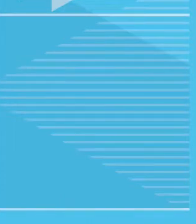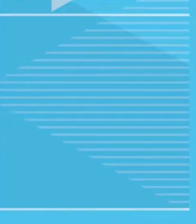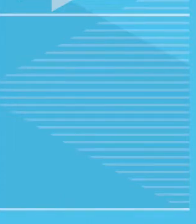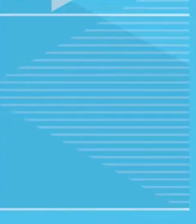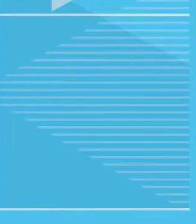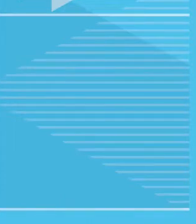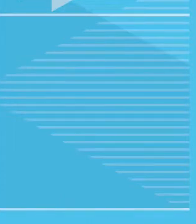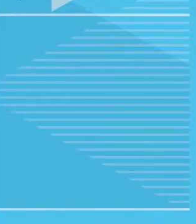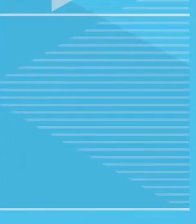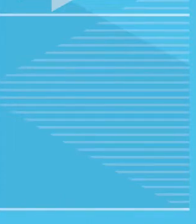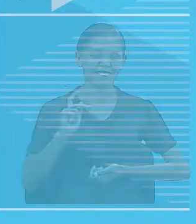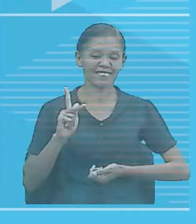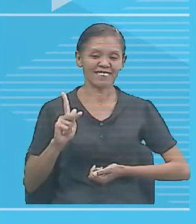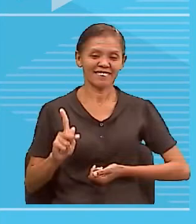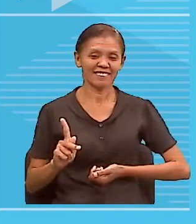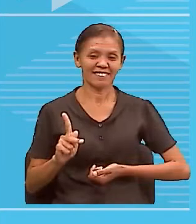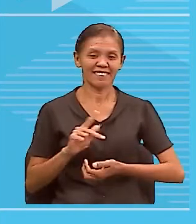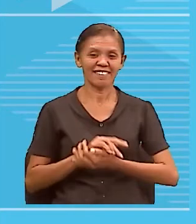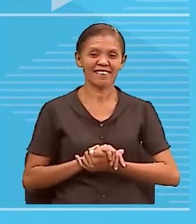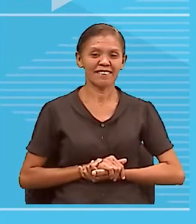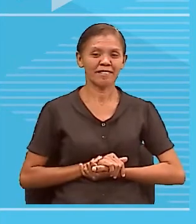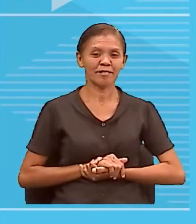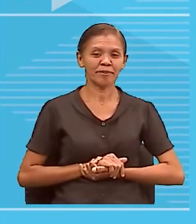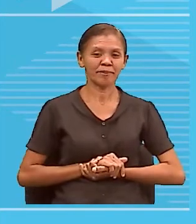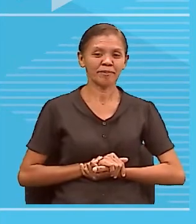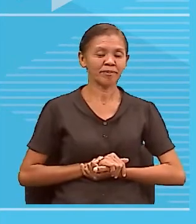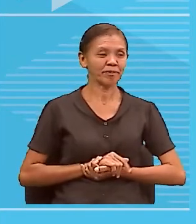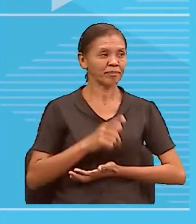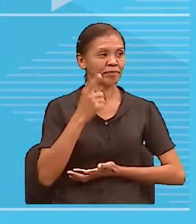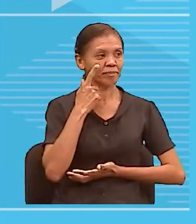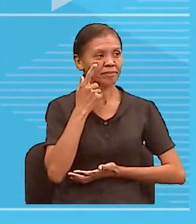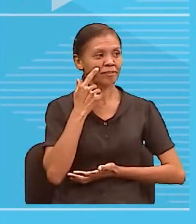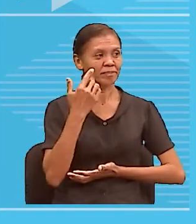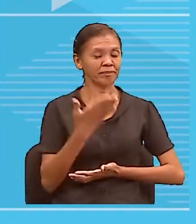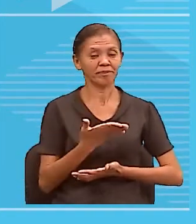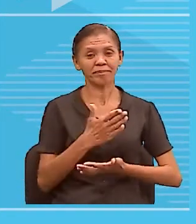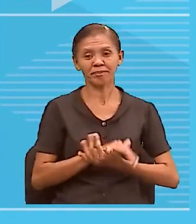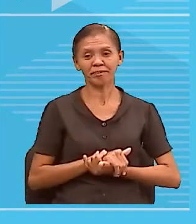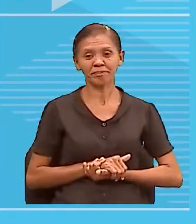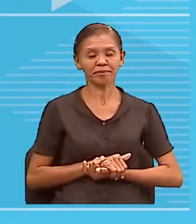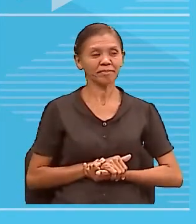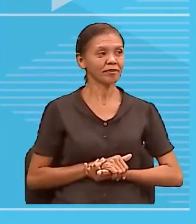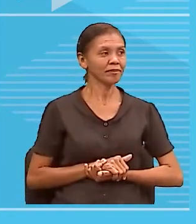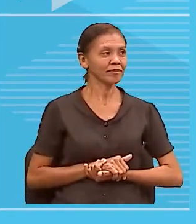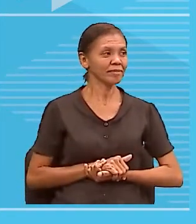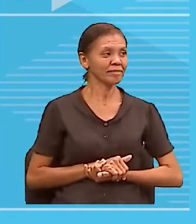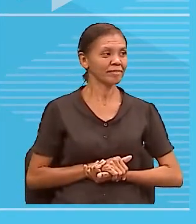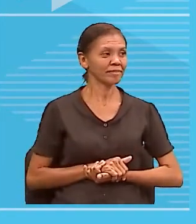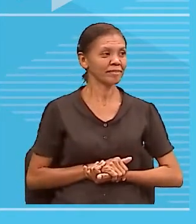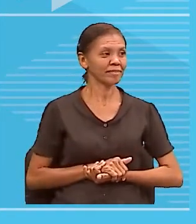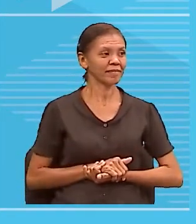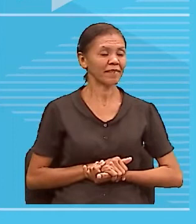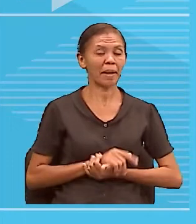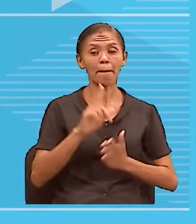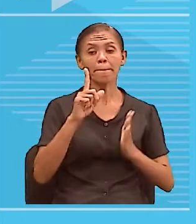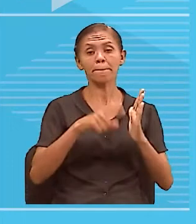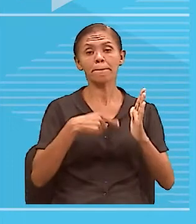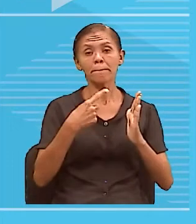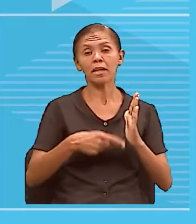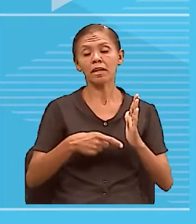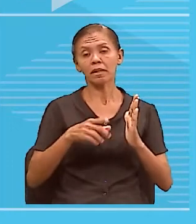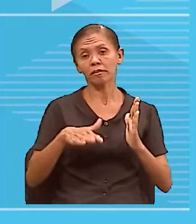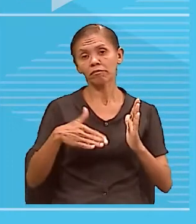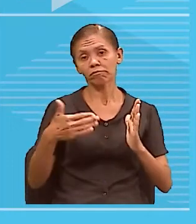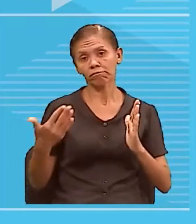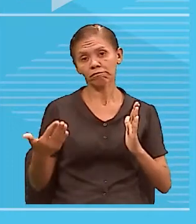Oi e aí OK OK OK vamos lá e aqui pessoal que é que a gente arrisca arrisca não que a gente marca